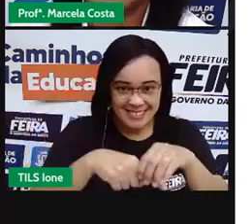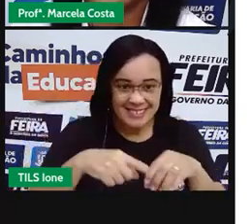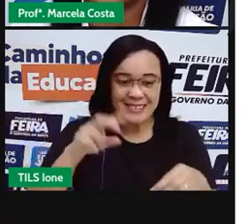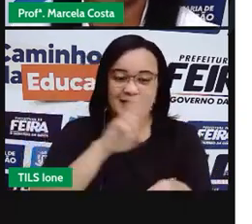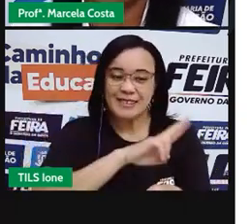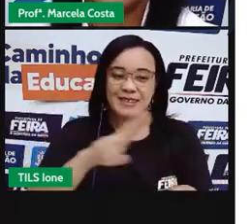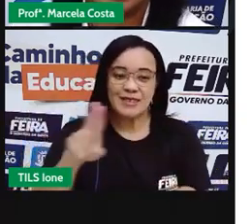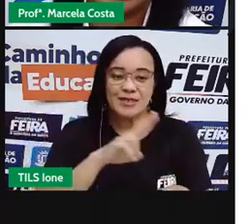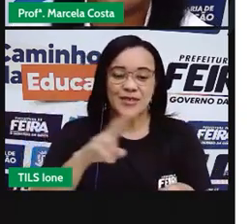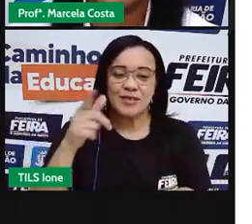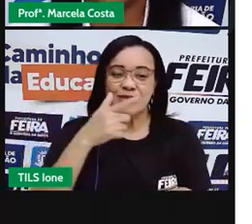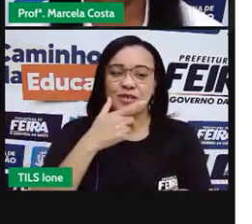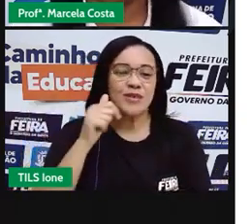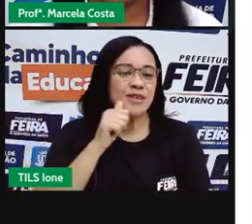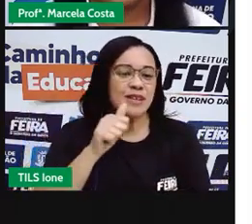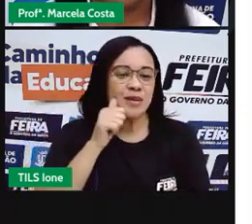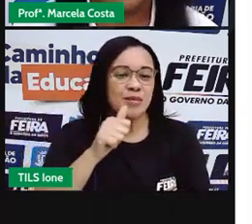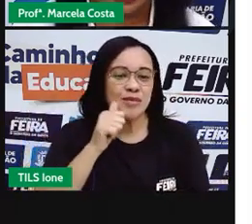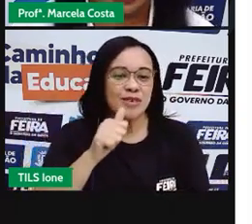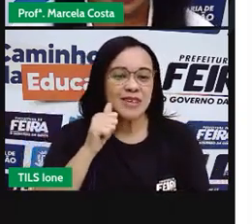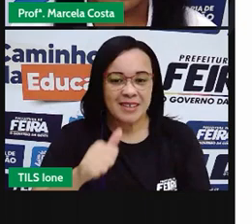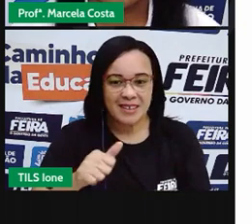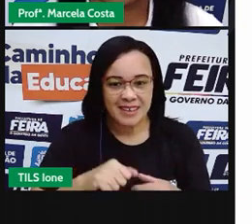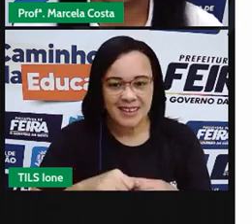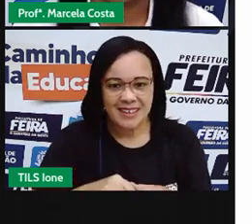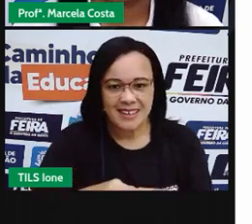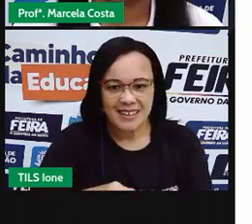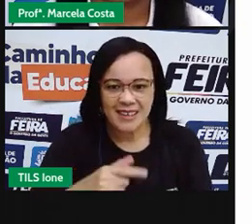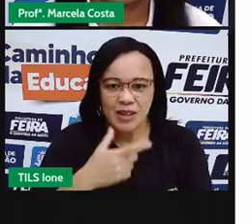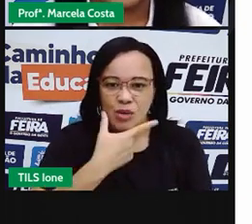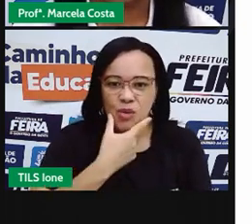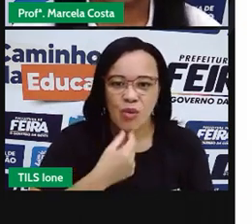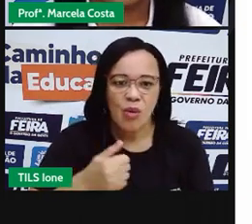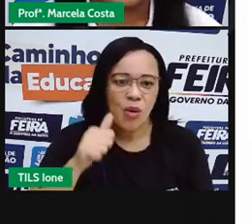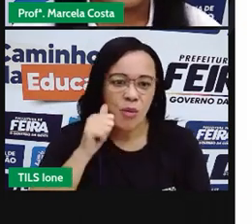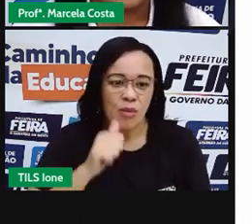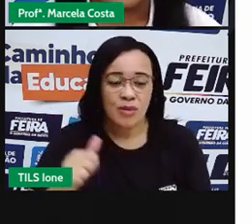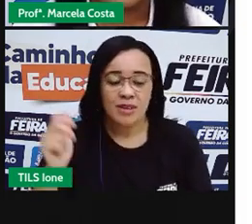Mari França e pelo Eliardo França.